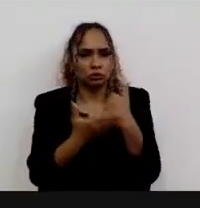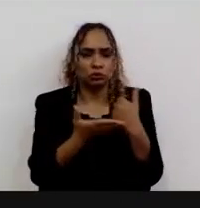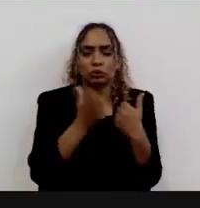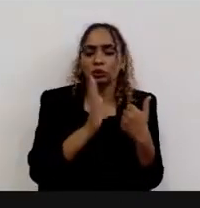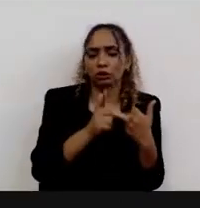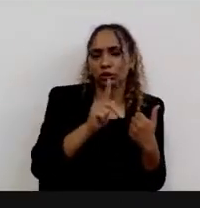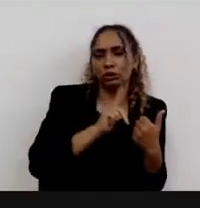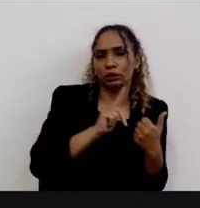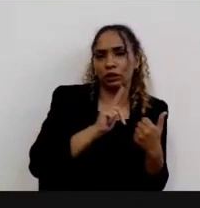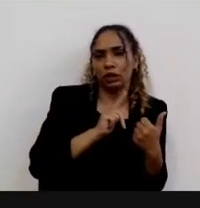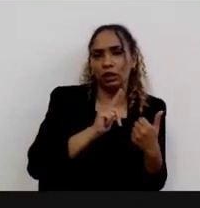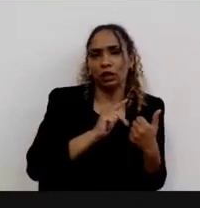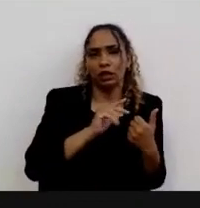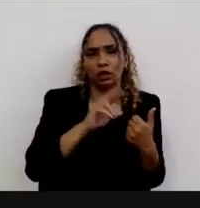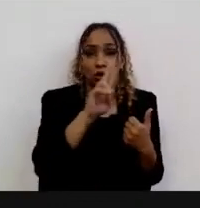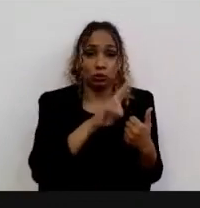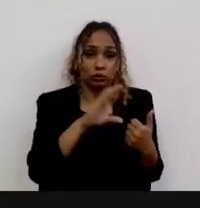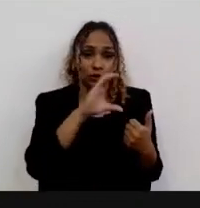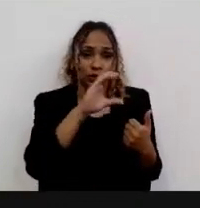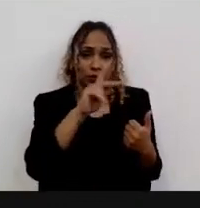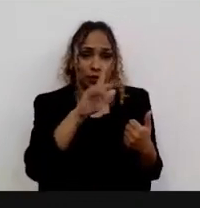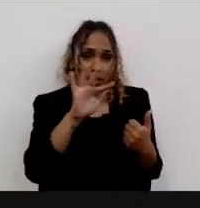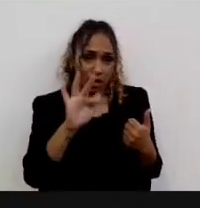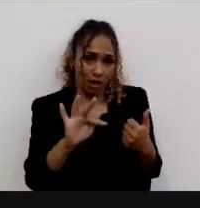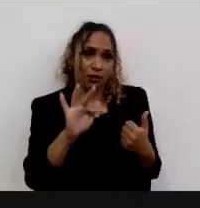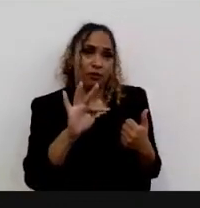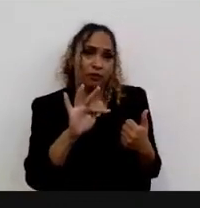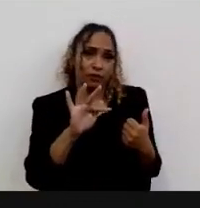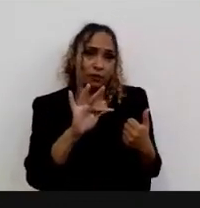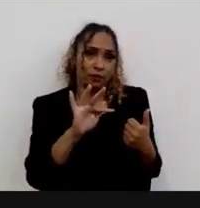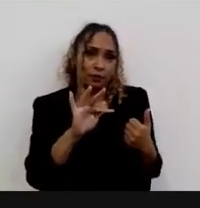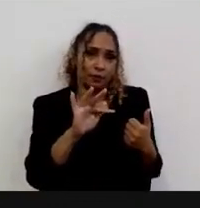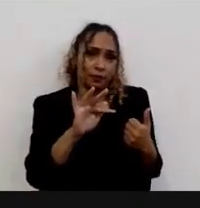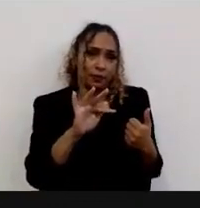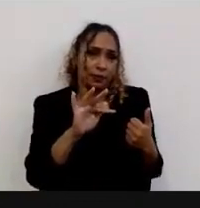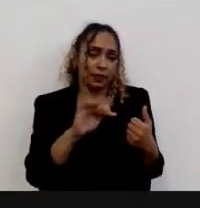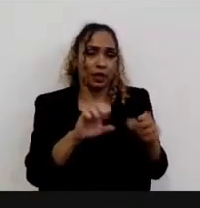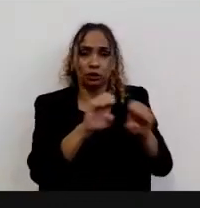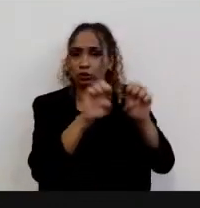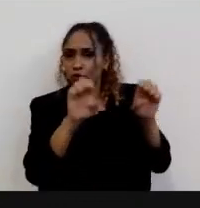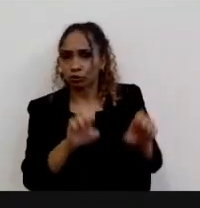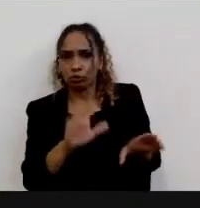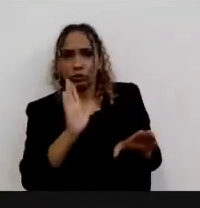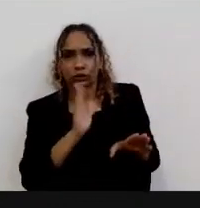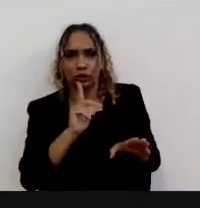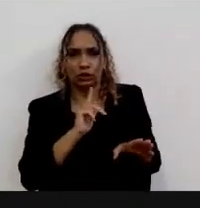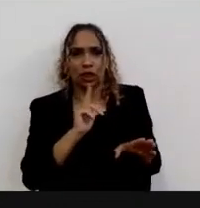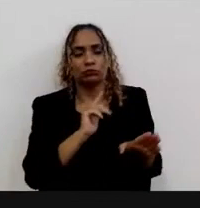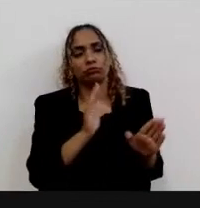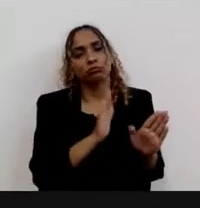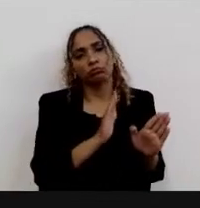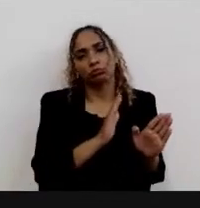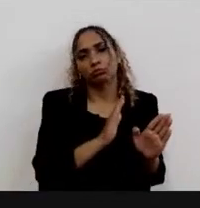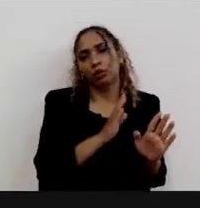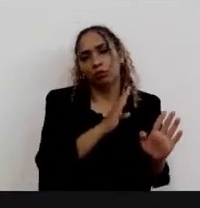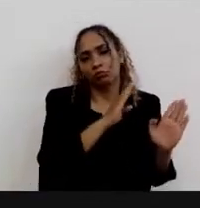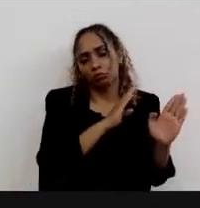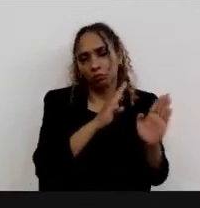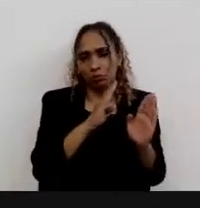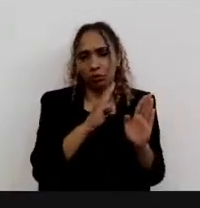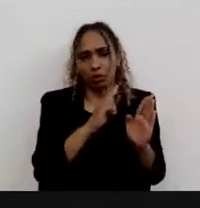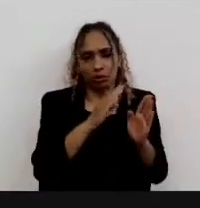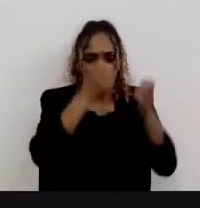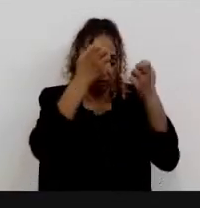Core e o ISAR-CPF, que são padrões de metadados utilizados na área arquivística e bibliográfica. Então, seria